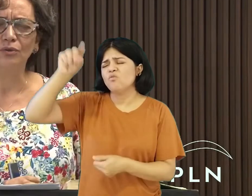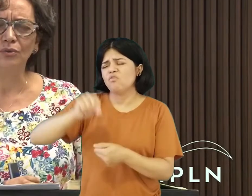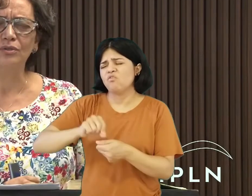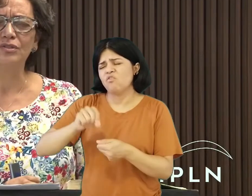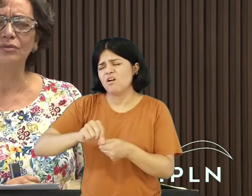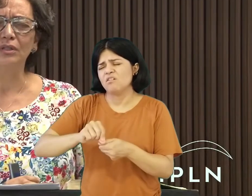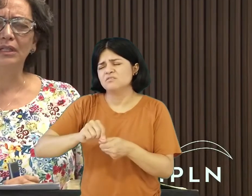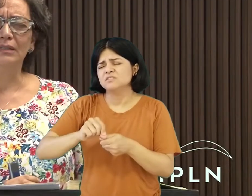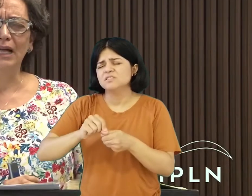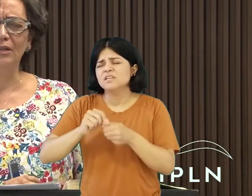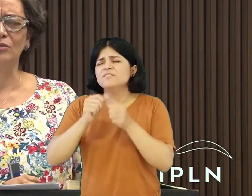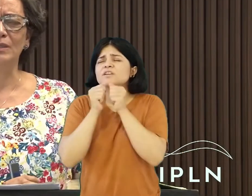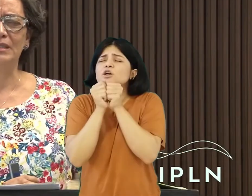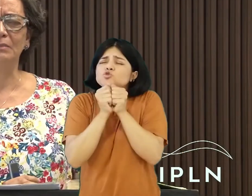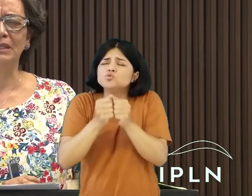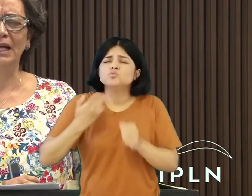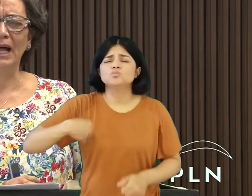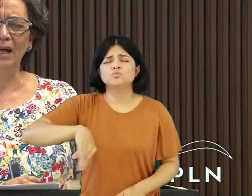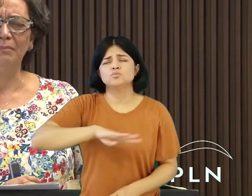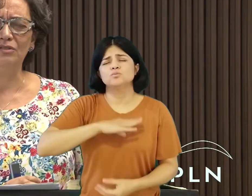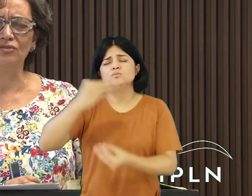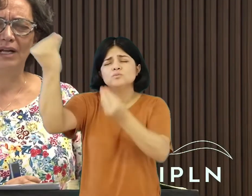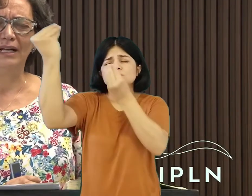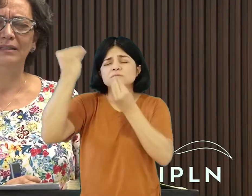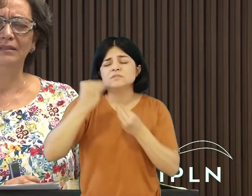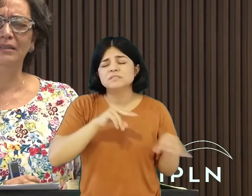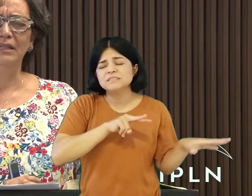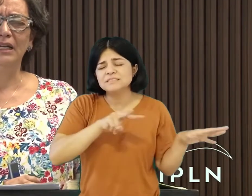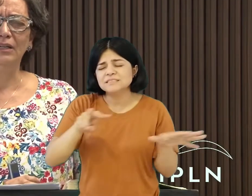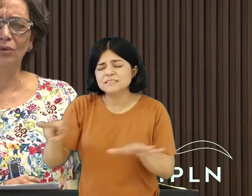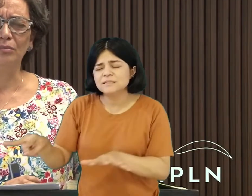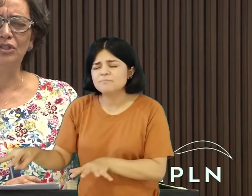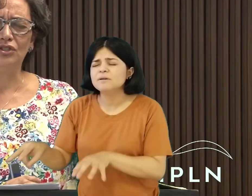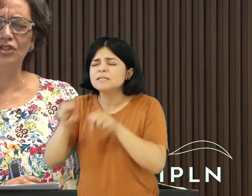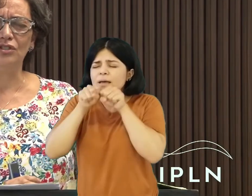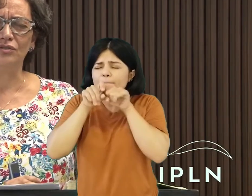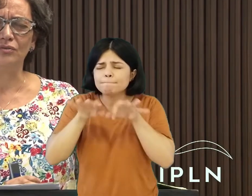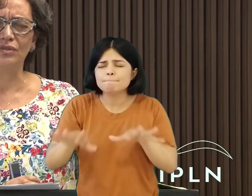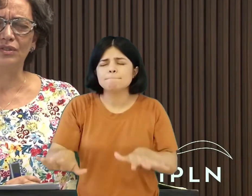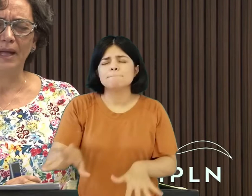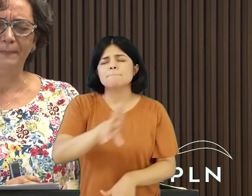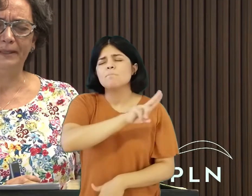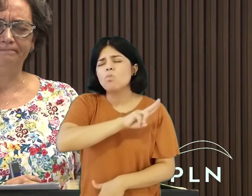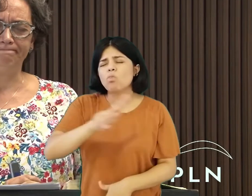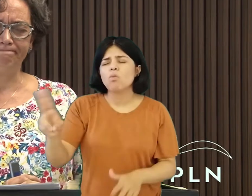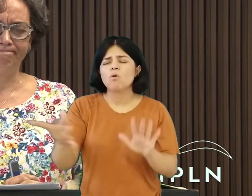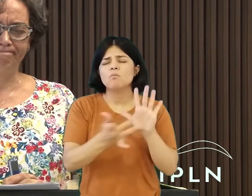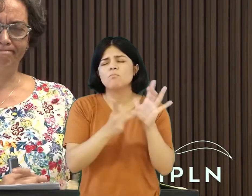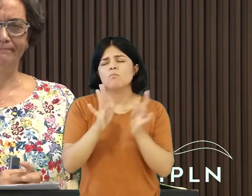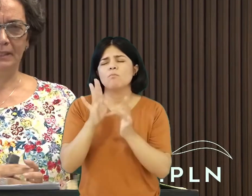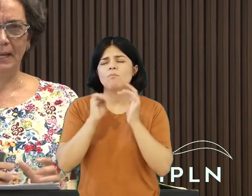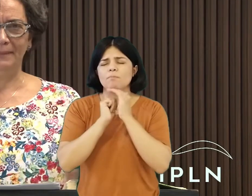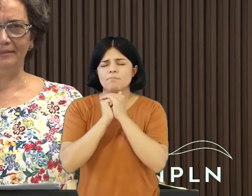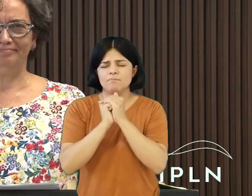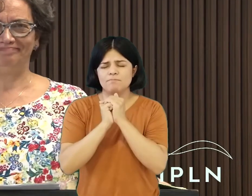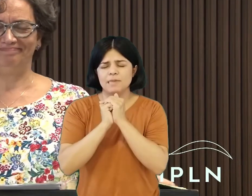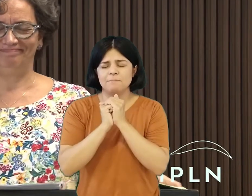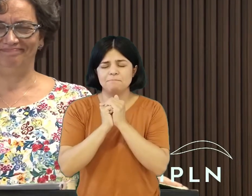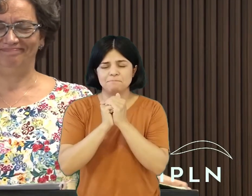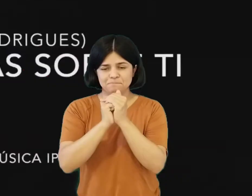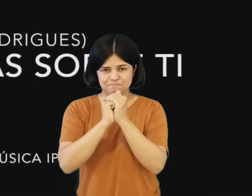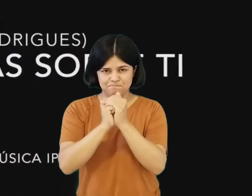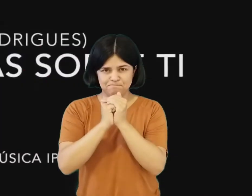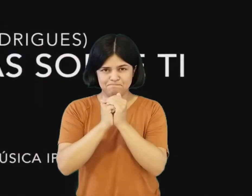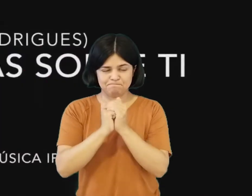Fica conosco, dá-nos uma semana abençoada, em nome de Jesus. Amém. Amém.